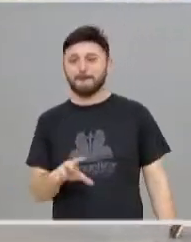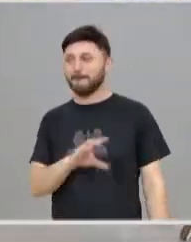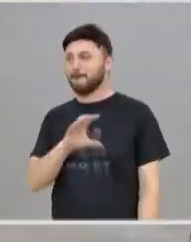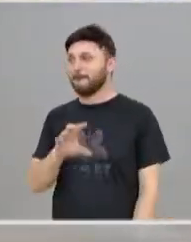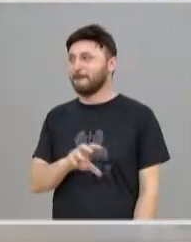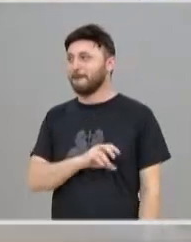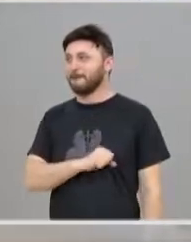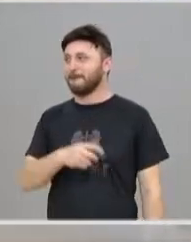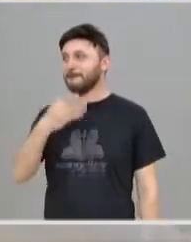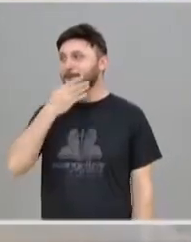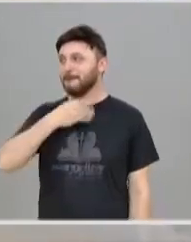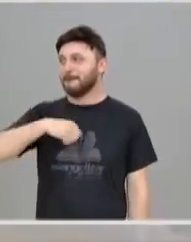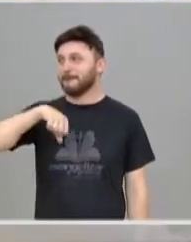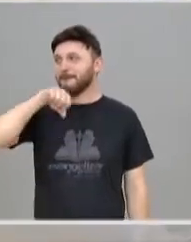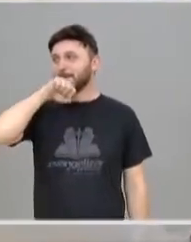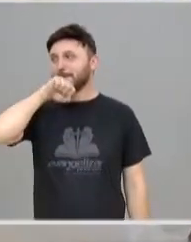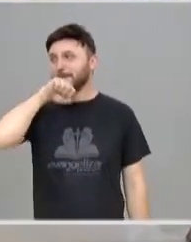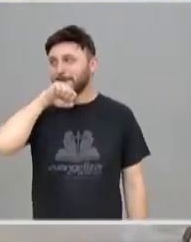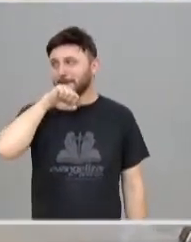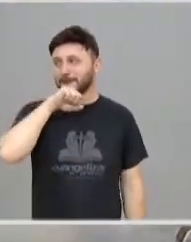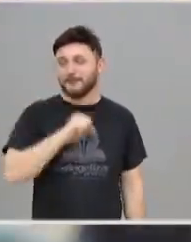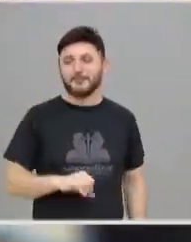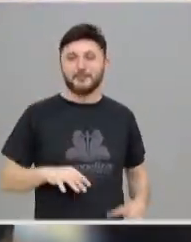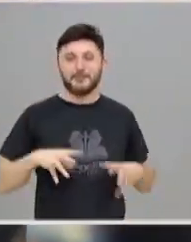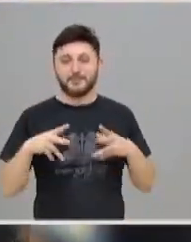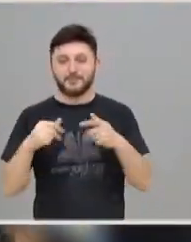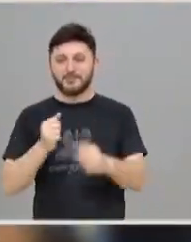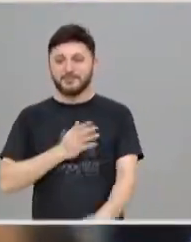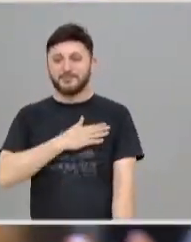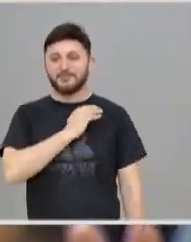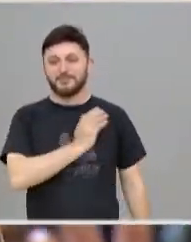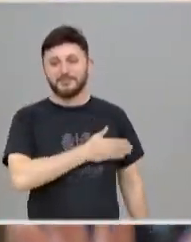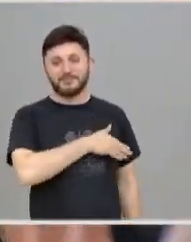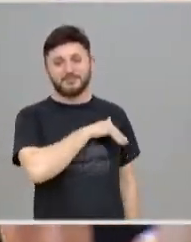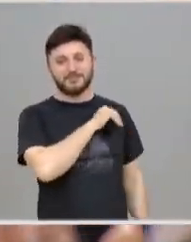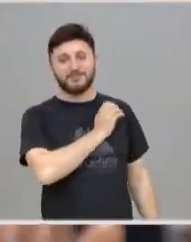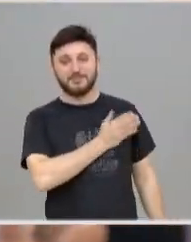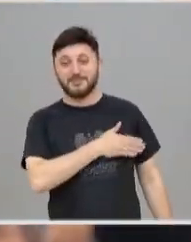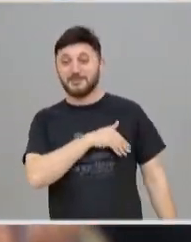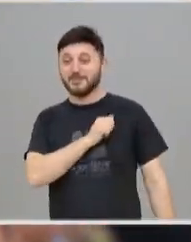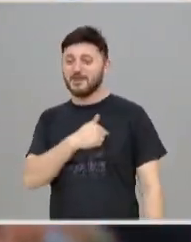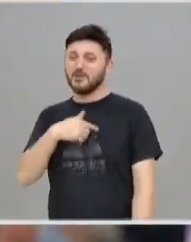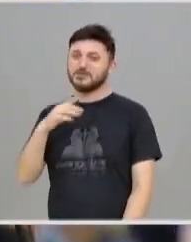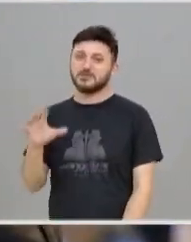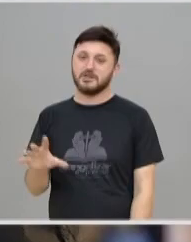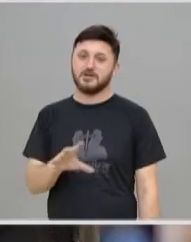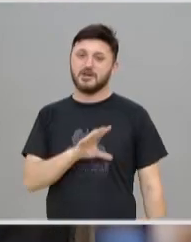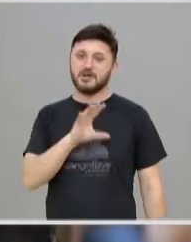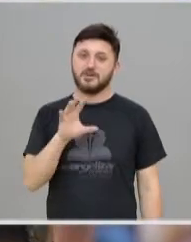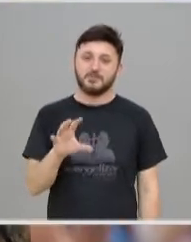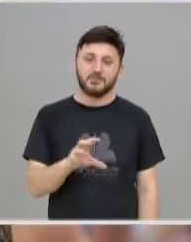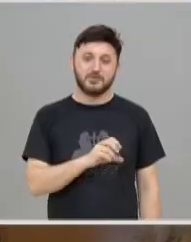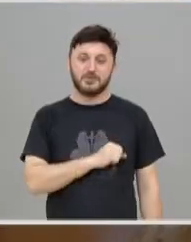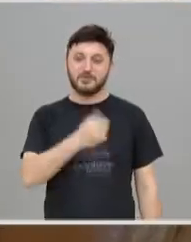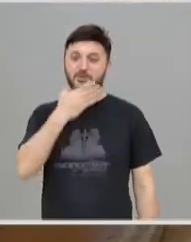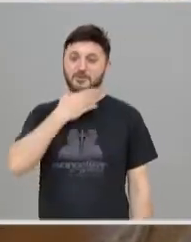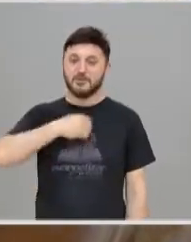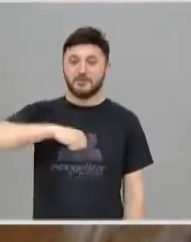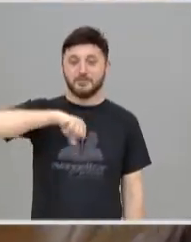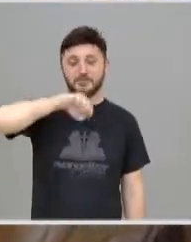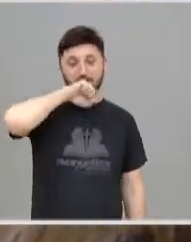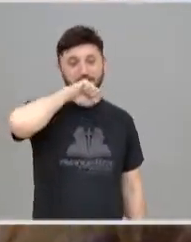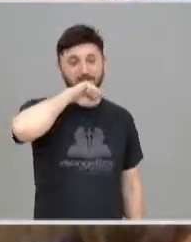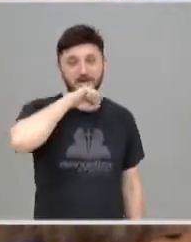amo, ó Pai, de todo o coração. Eu te amo,